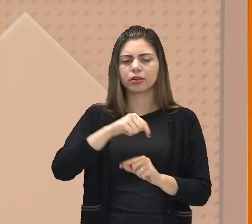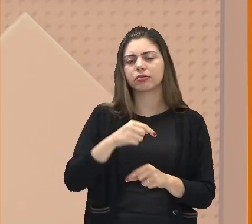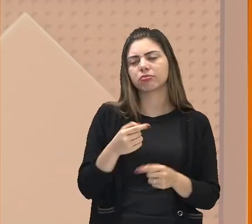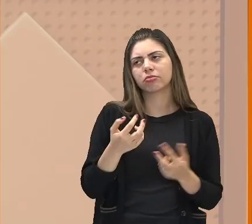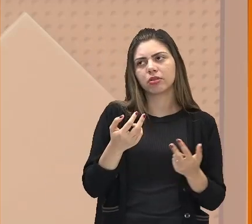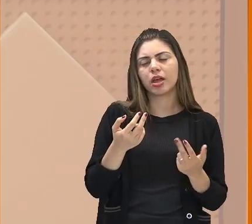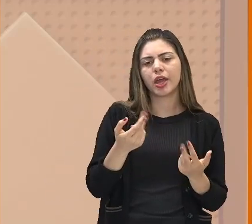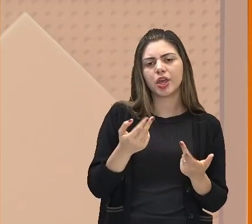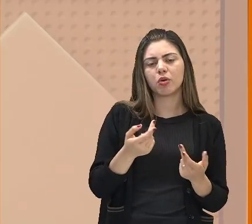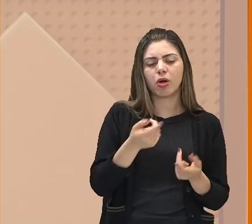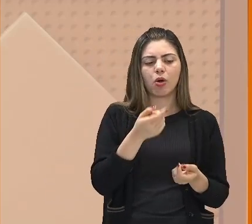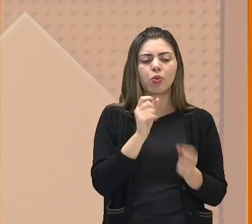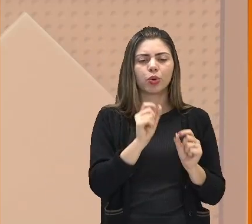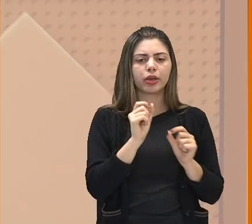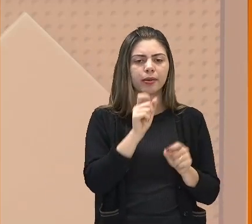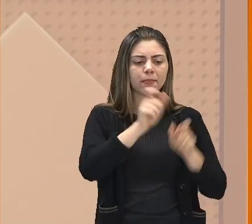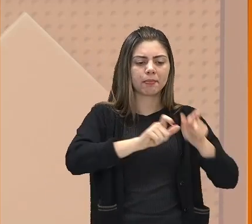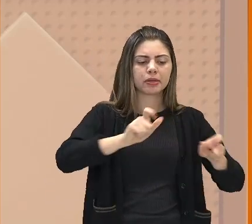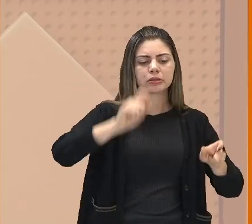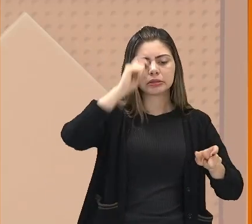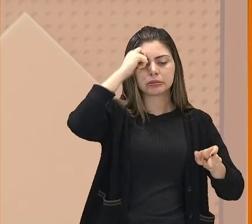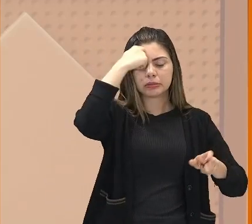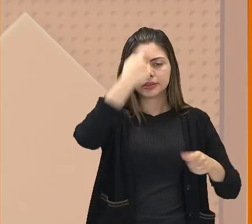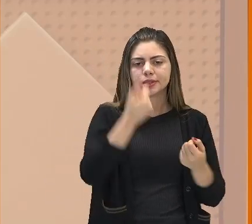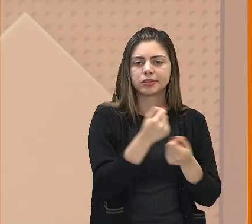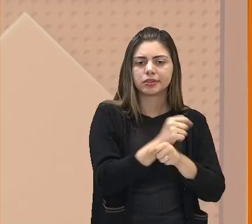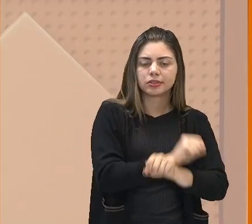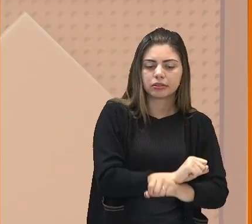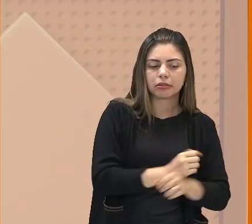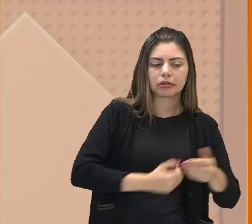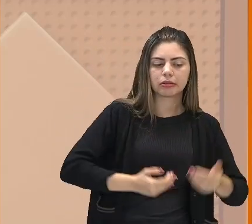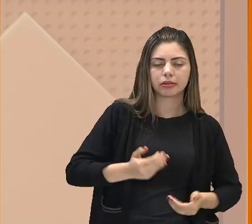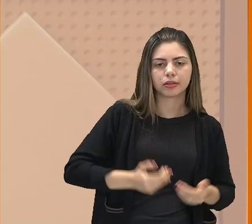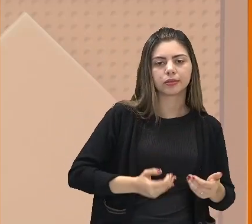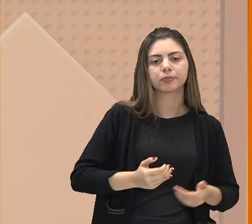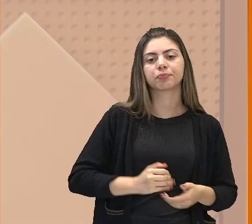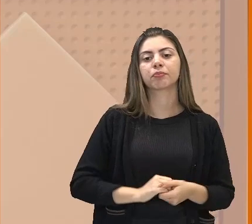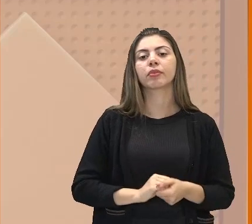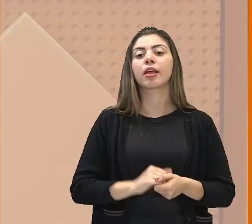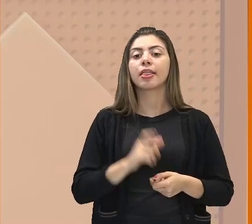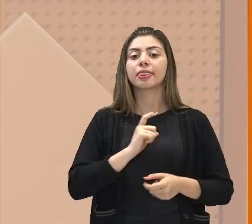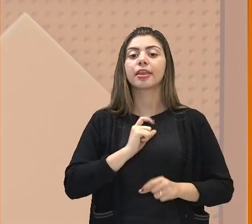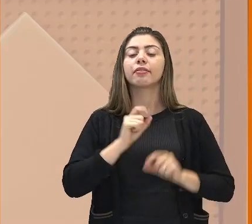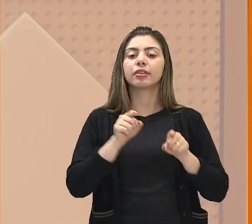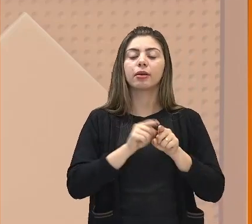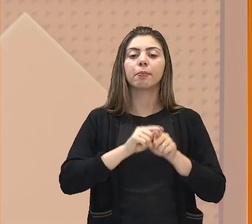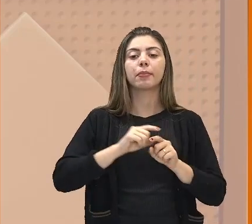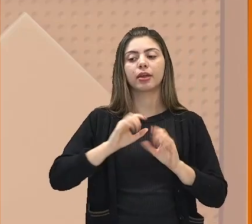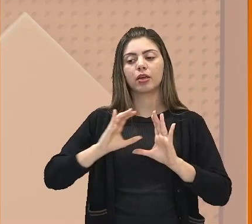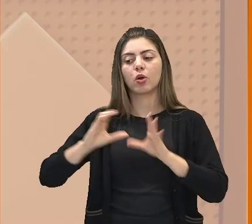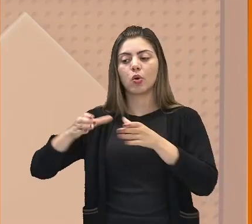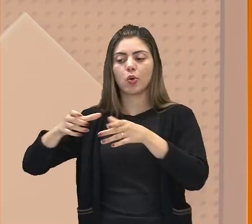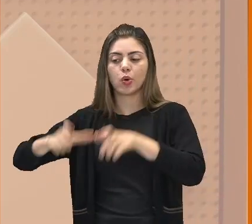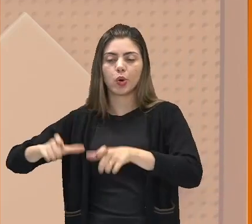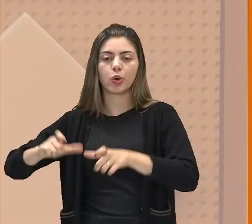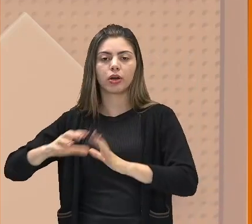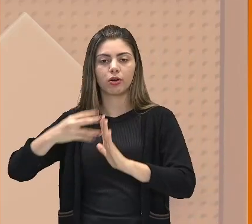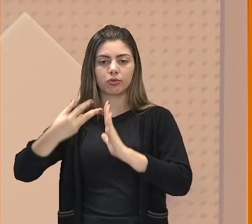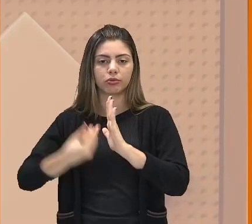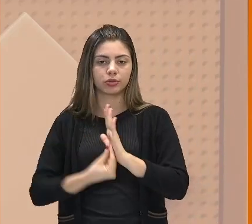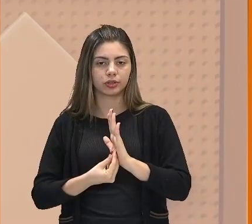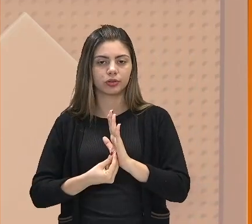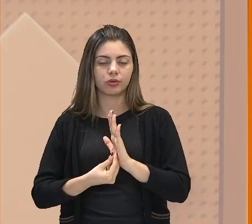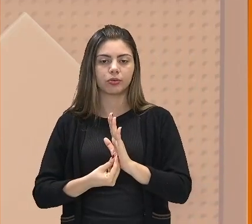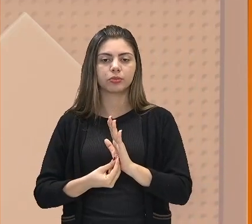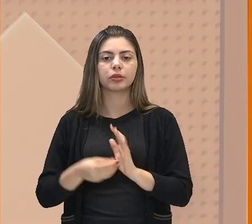escravizados. Na nossa região, tivemos a presença de quilombos, né? Dentre eles, eu